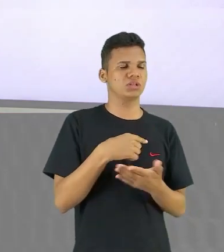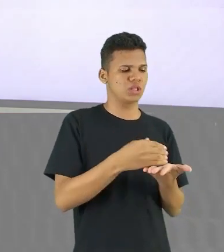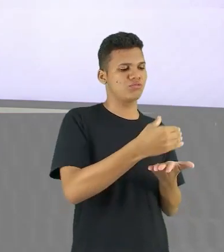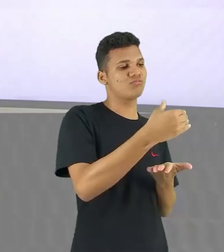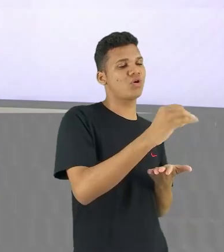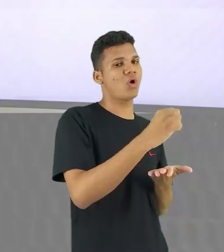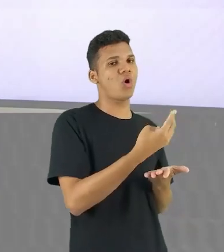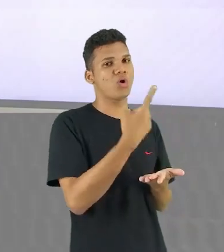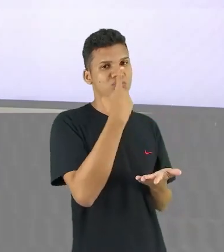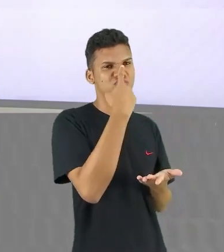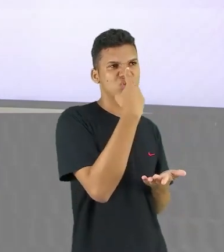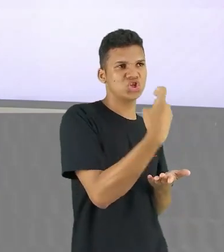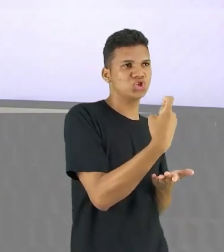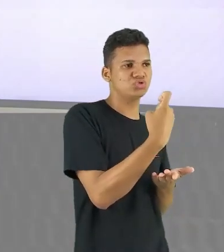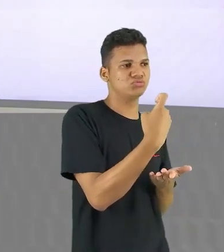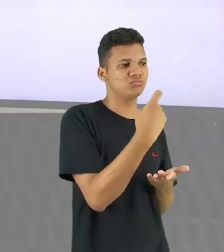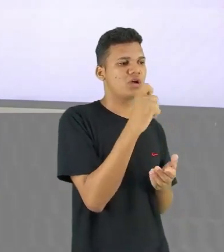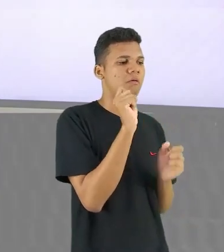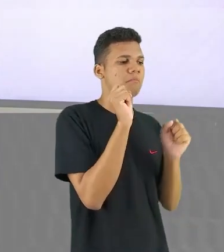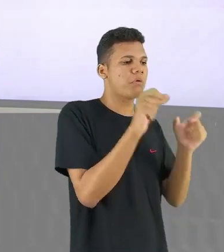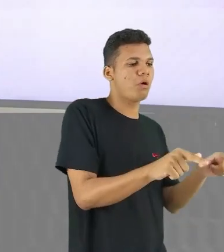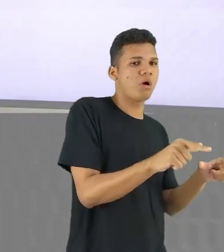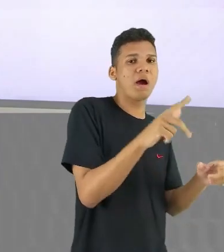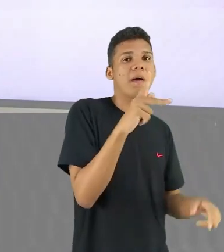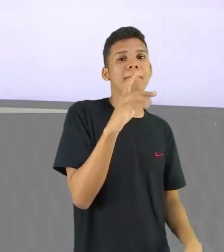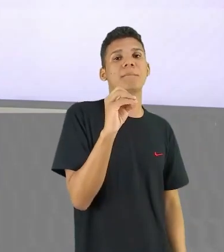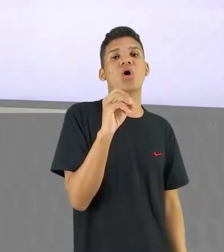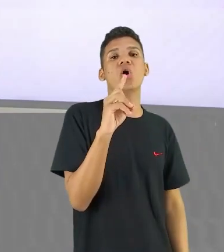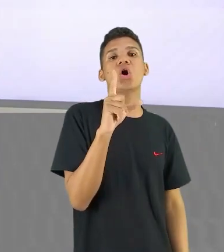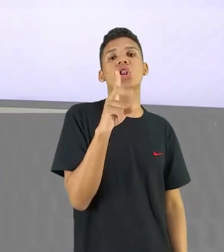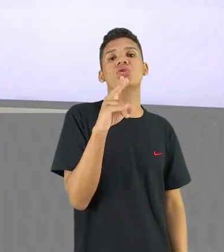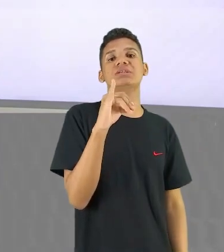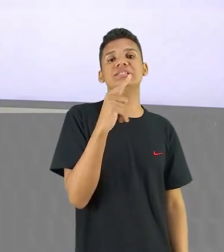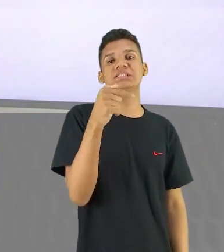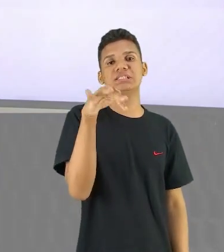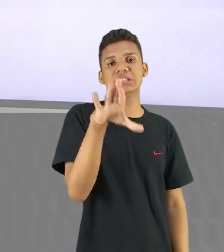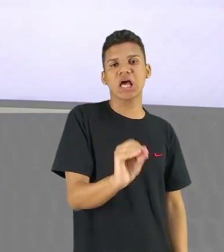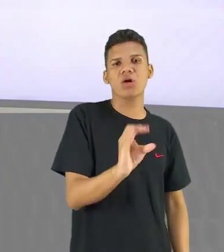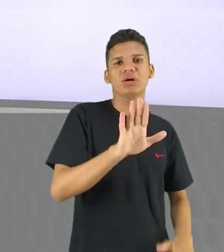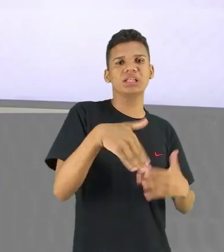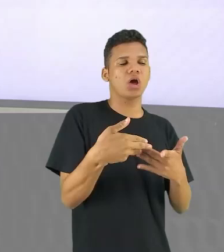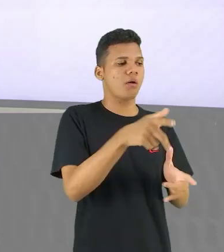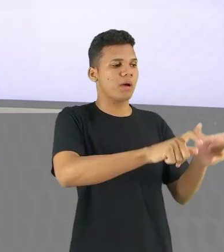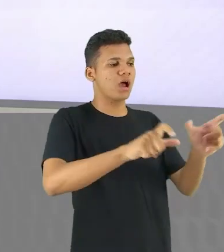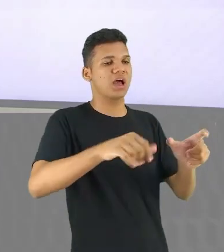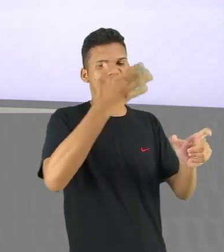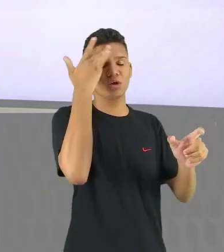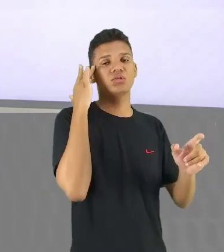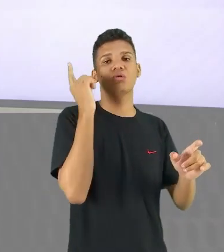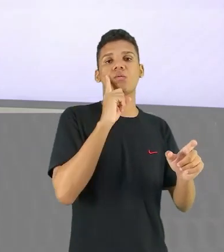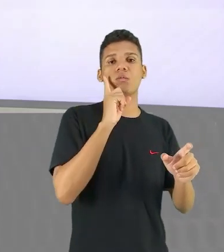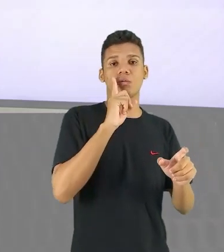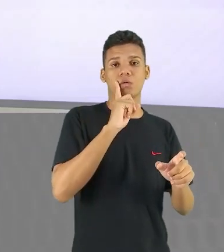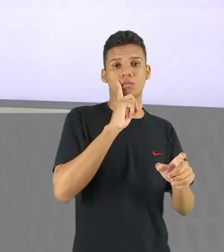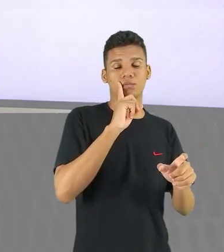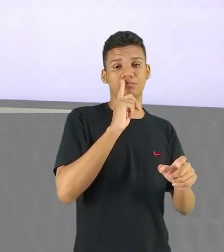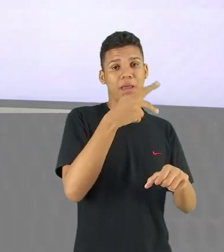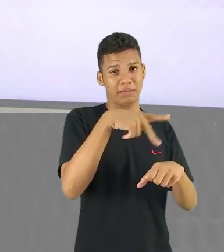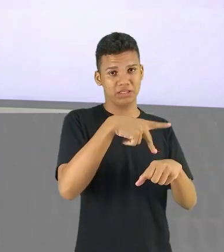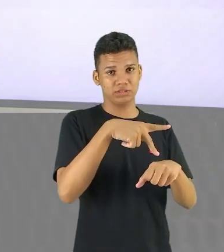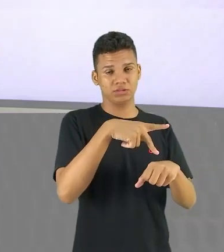lixo têxtil, roupa, é produzido por cada pessoa nos Estados Unidos.